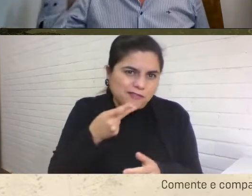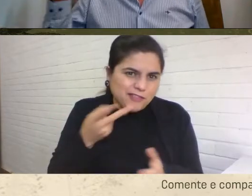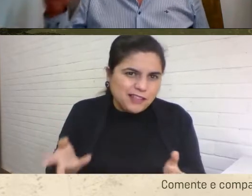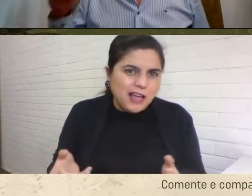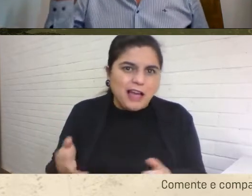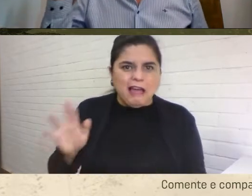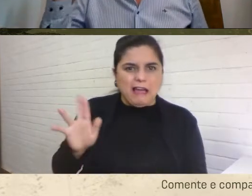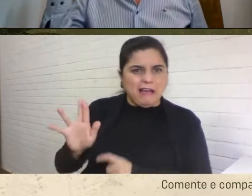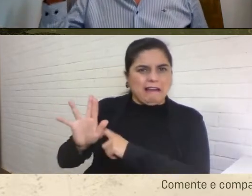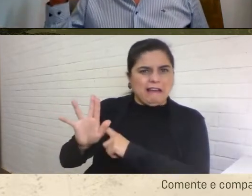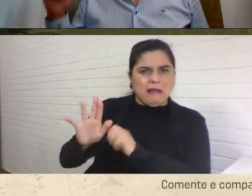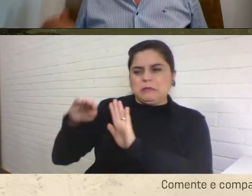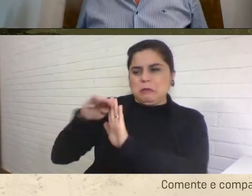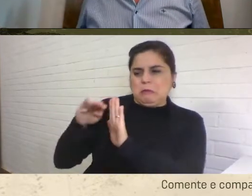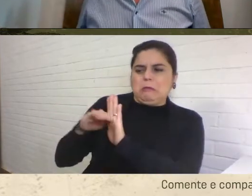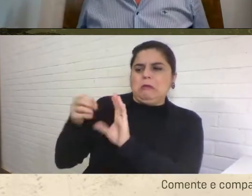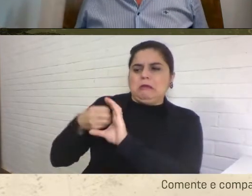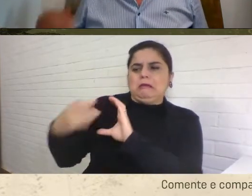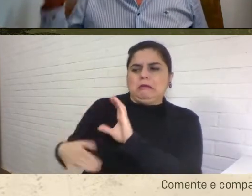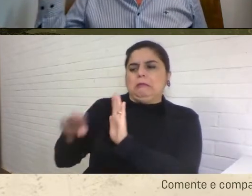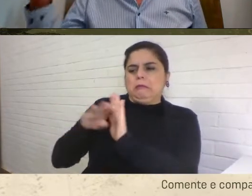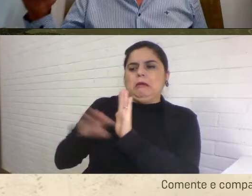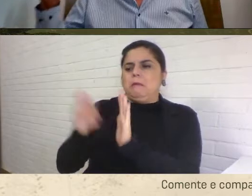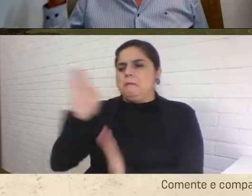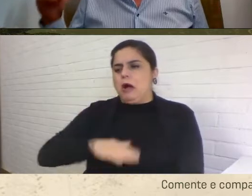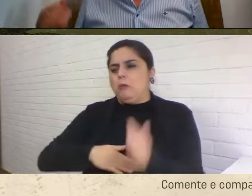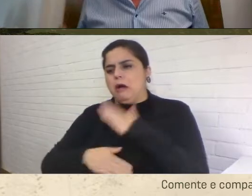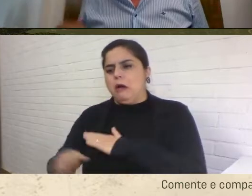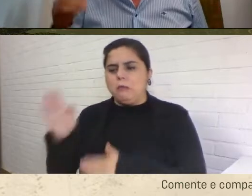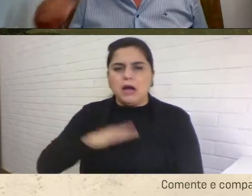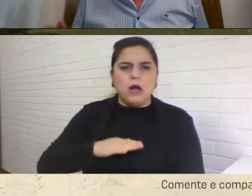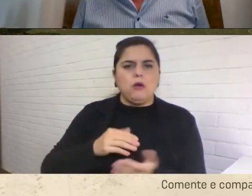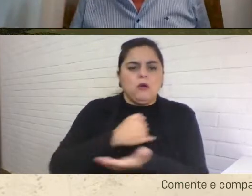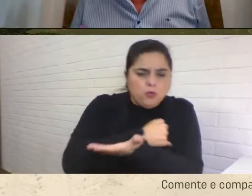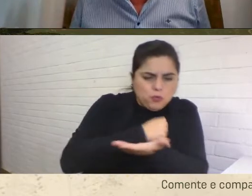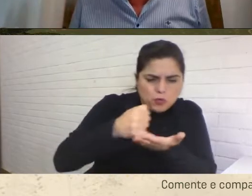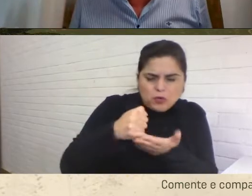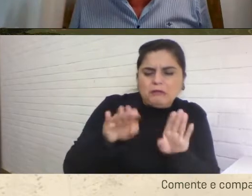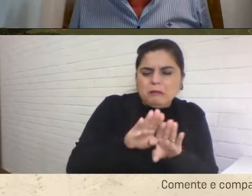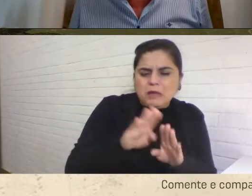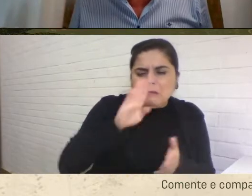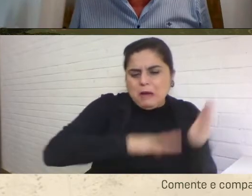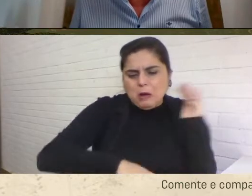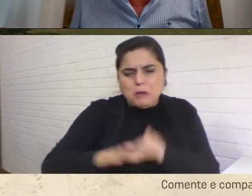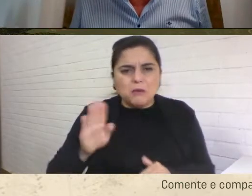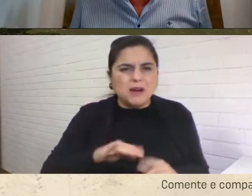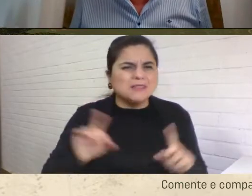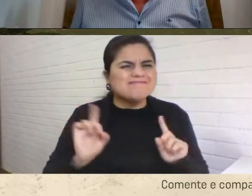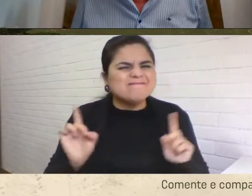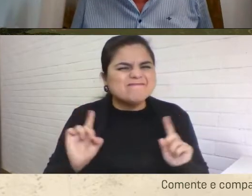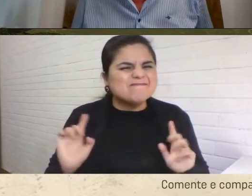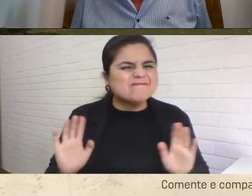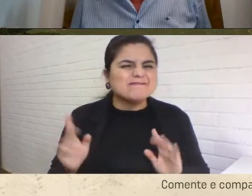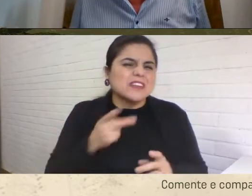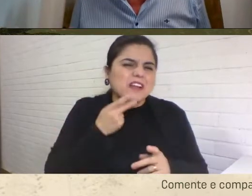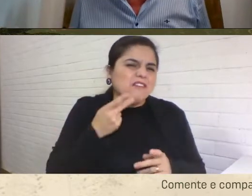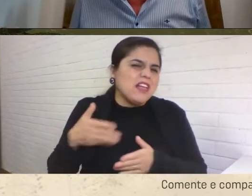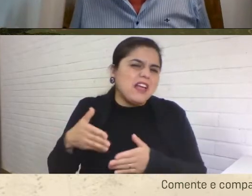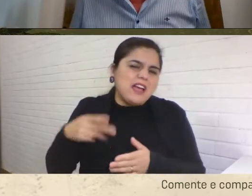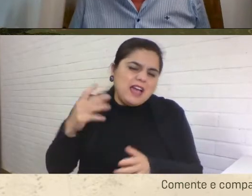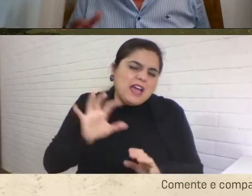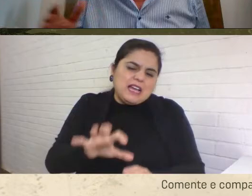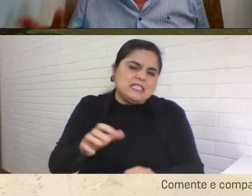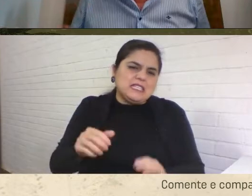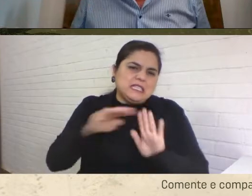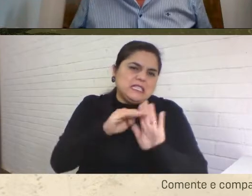faz isto faz este mal todo, e a heroína faz aquele. Não é por aí que vamos, é sim pelo estilo